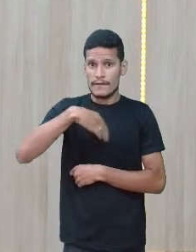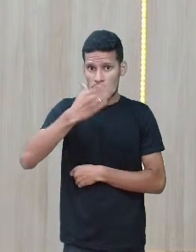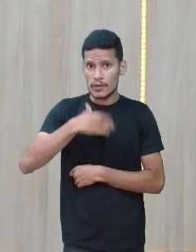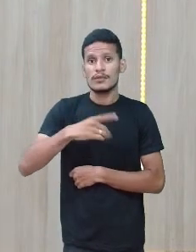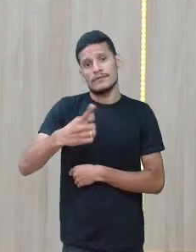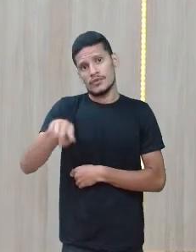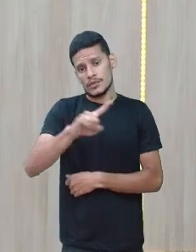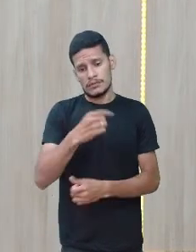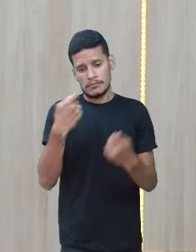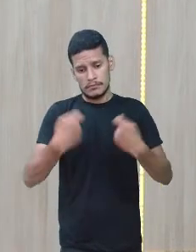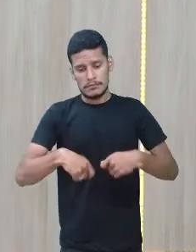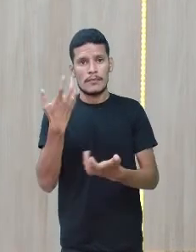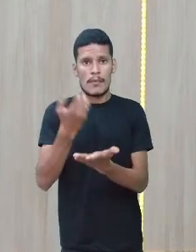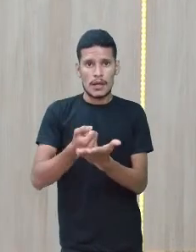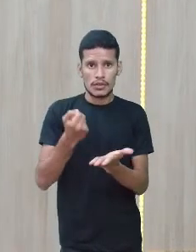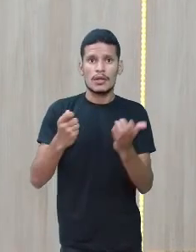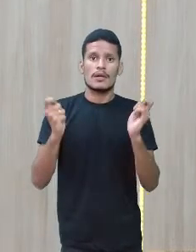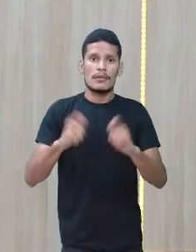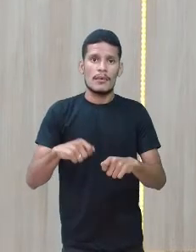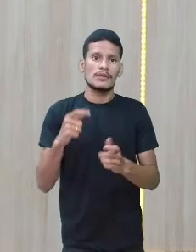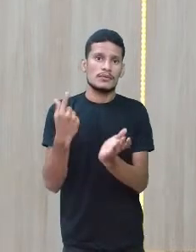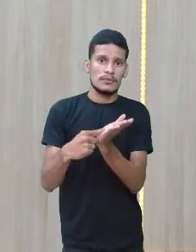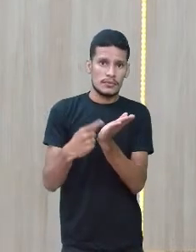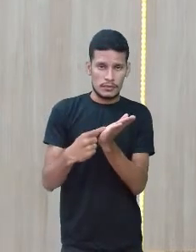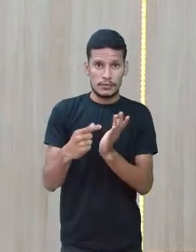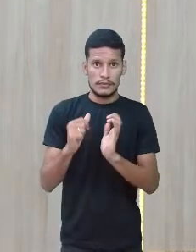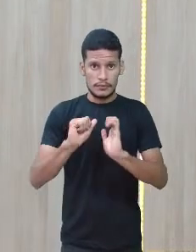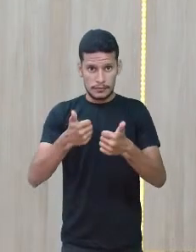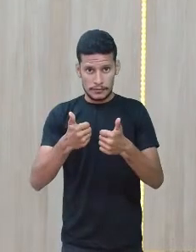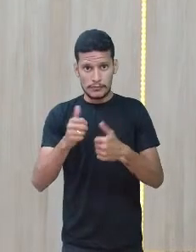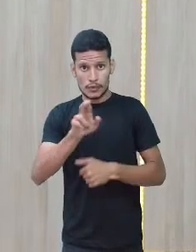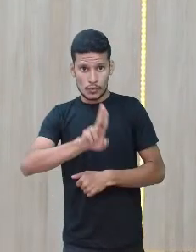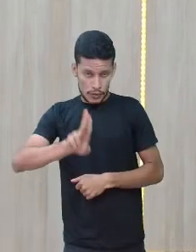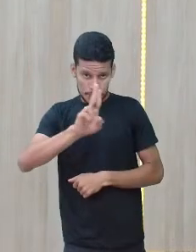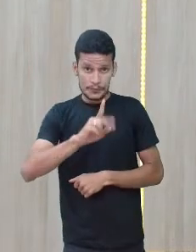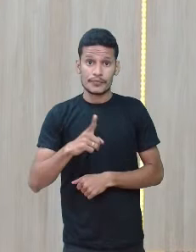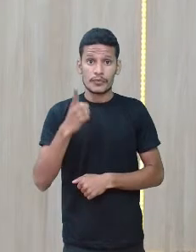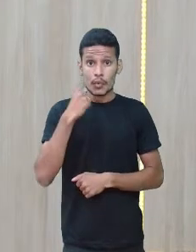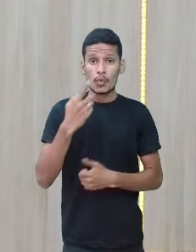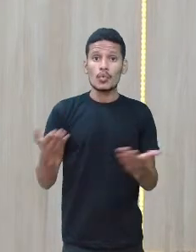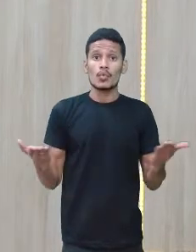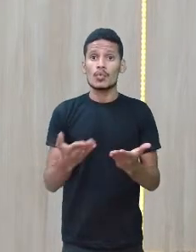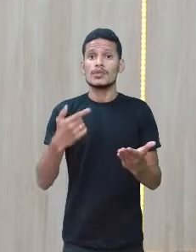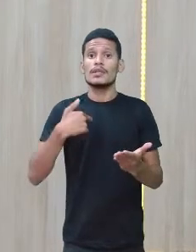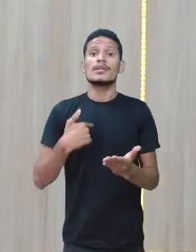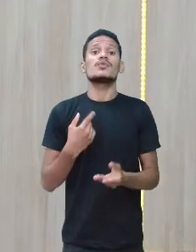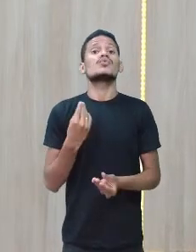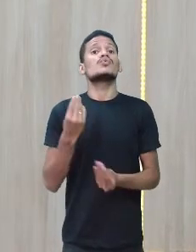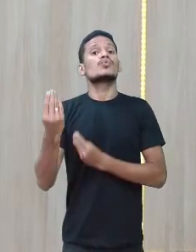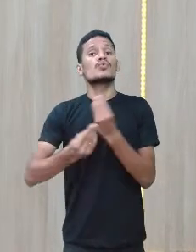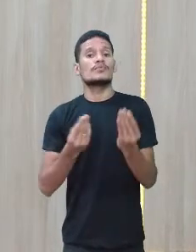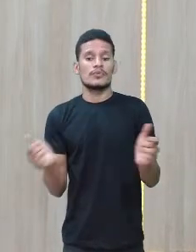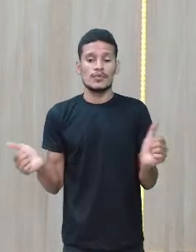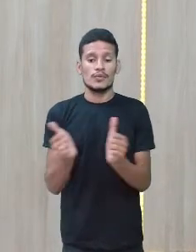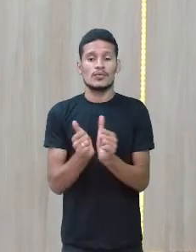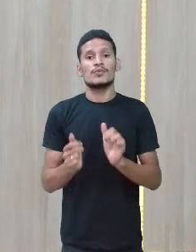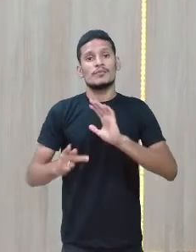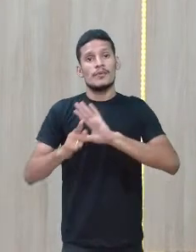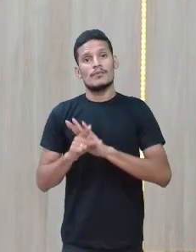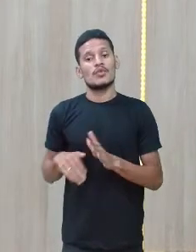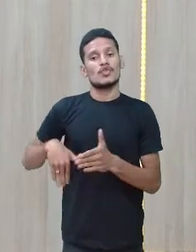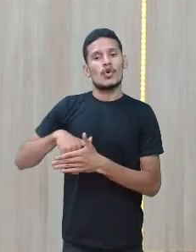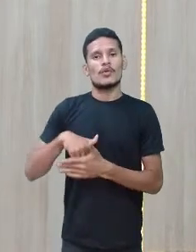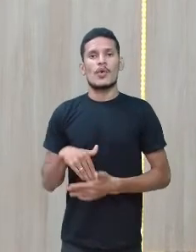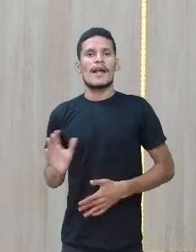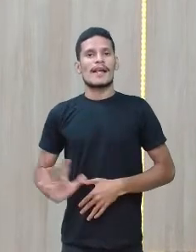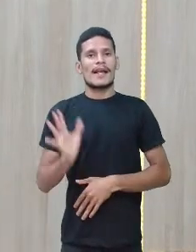e precisa desse sistema para poder funcionar. E aí hoje eu estou com uma jogadora caríssima, meu jogador